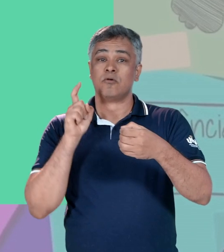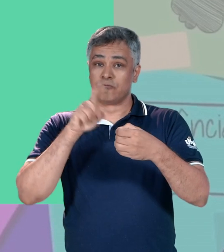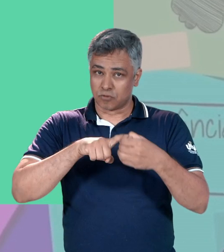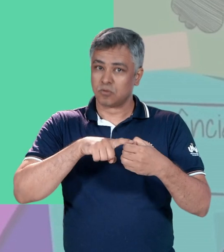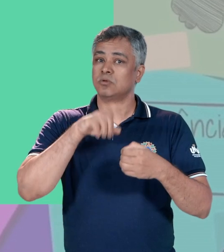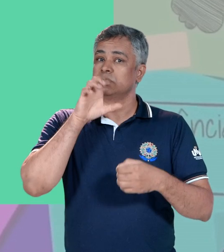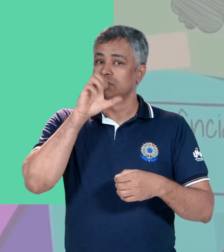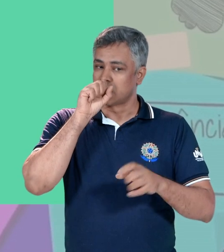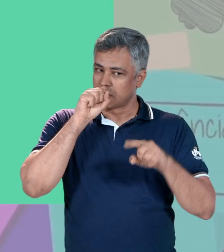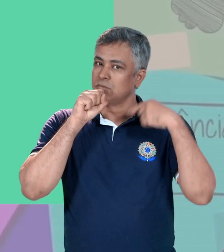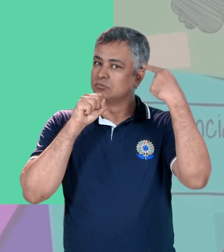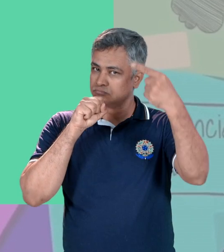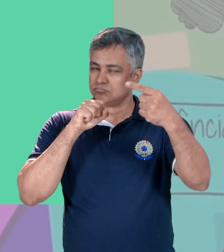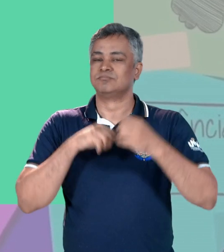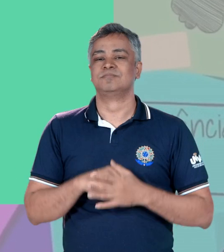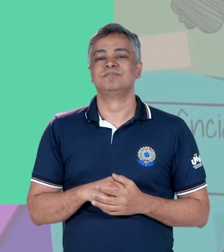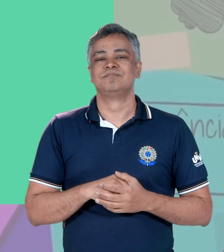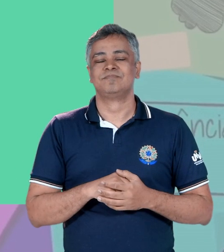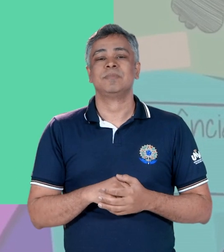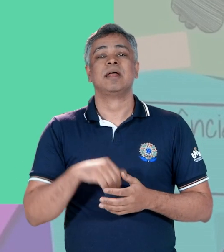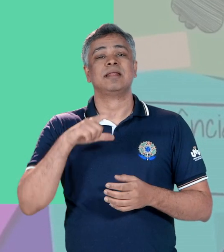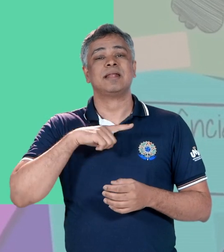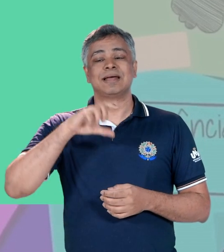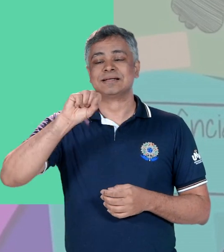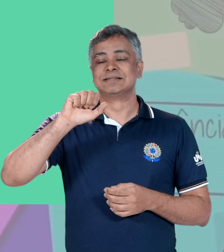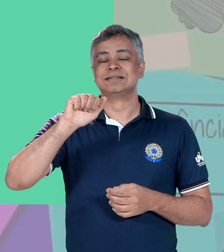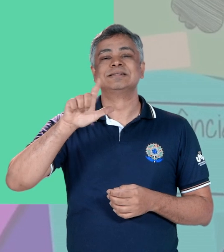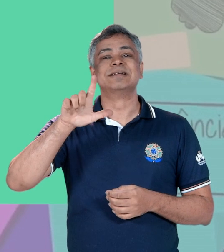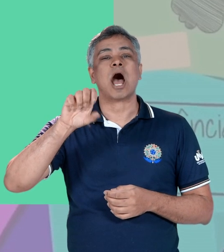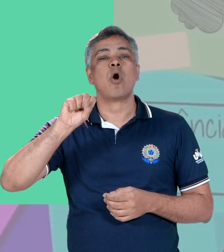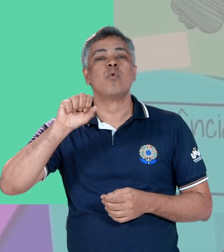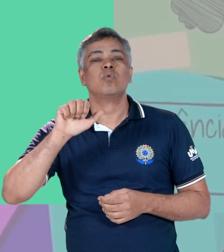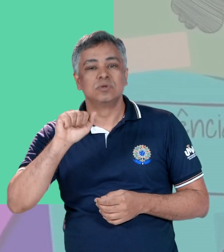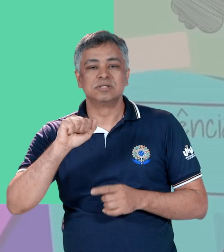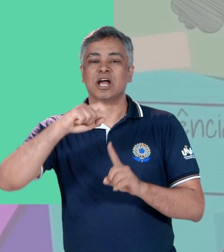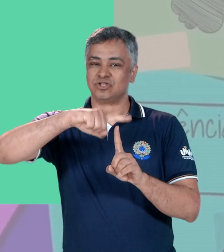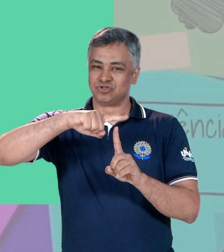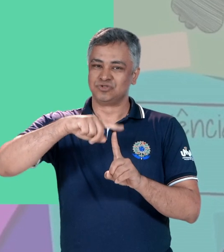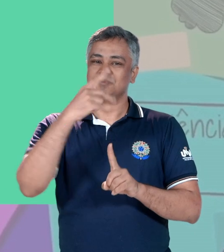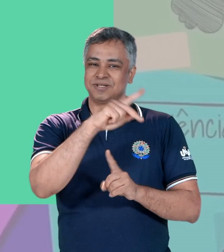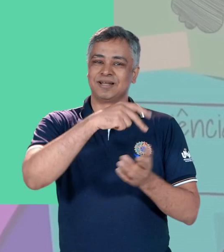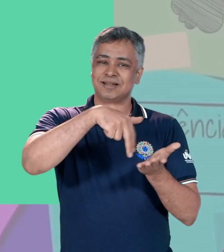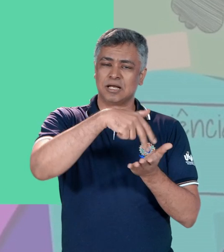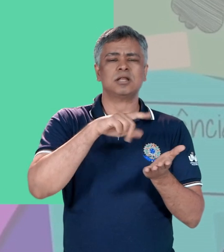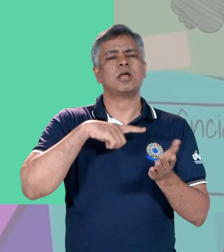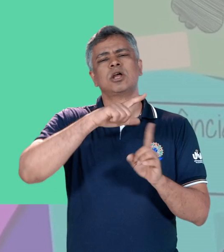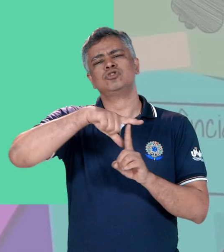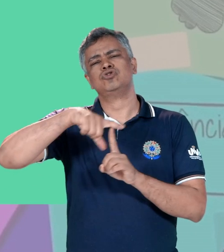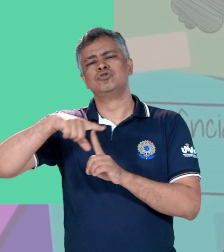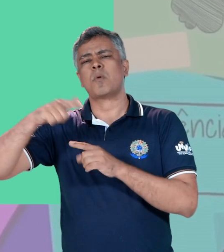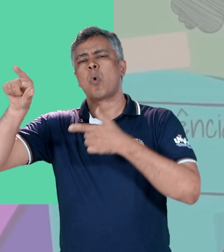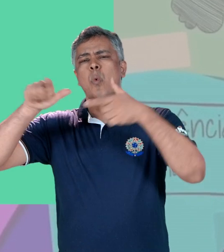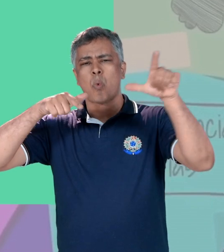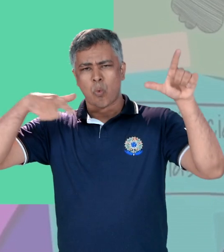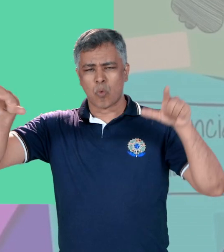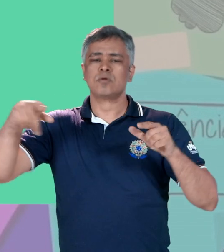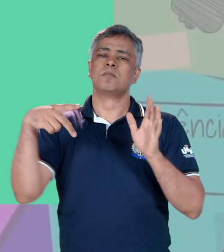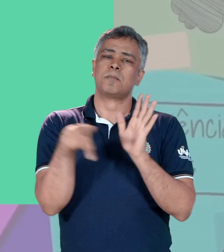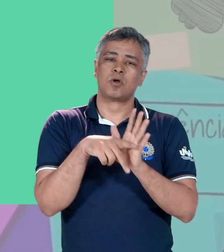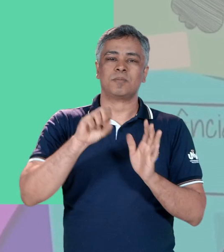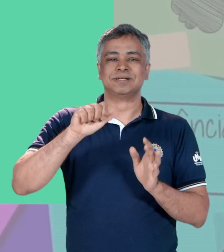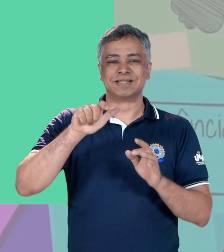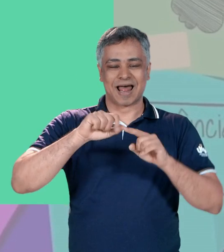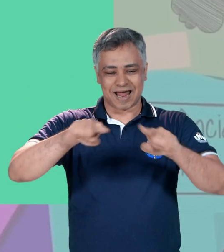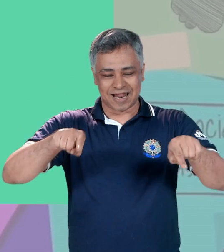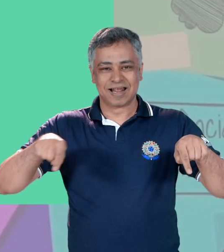suas atividades no próximo sábado. O ritmo da temporada é a salsa, com espaço também para outros gêneros da dança de